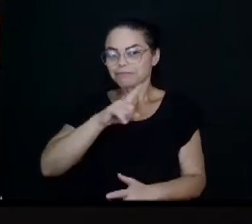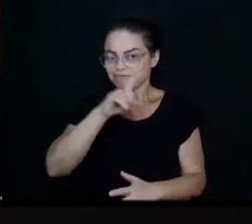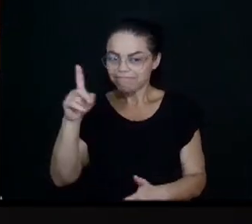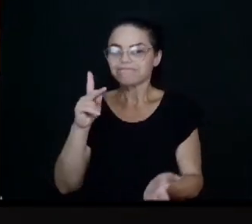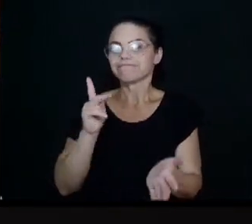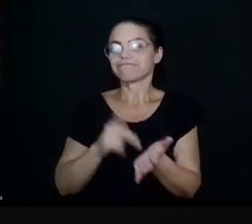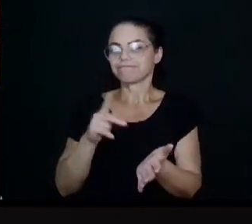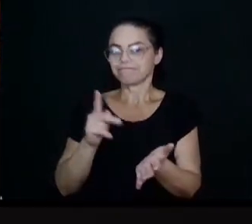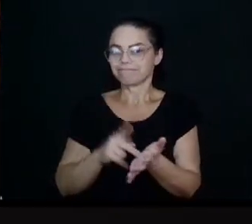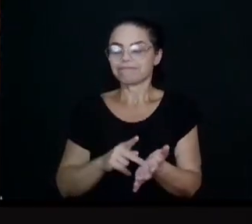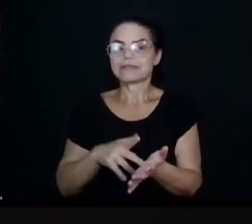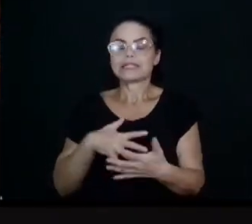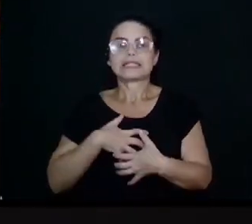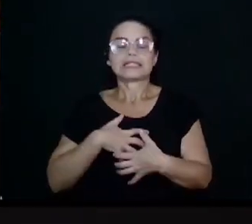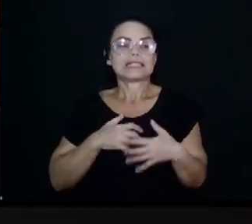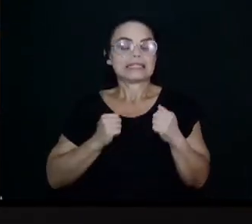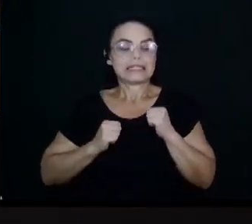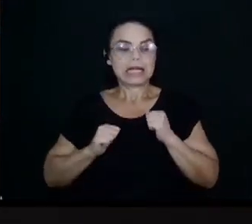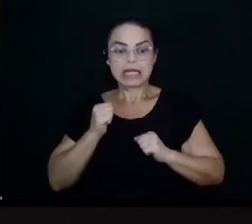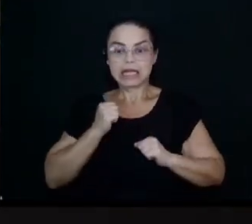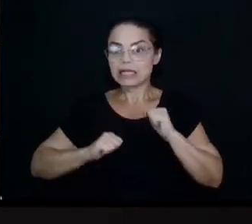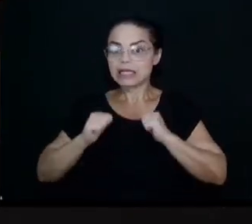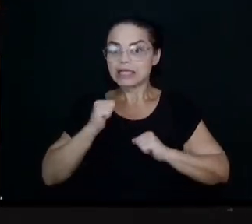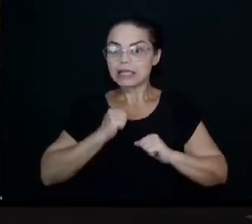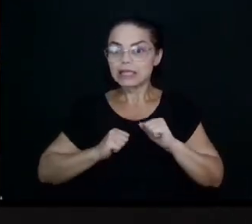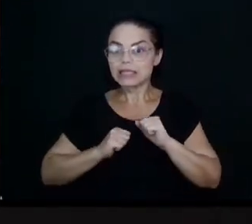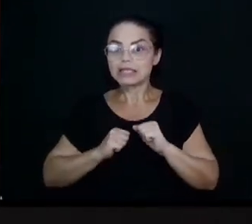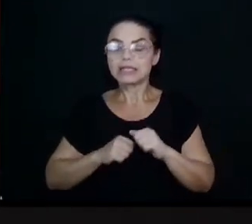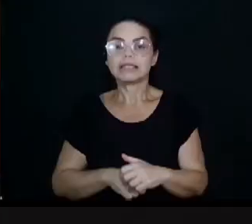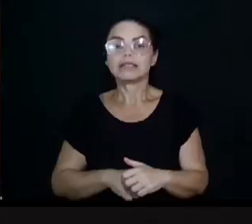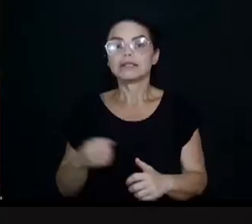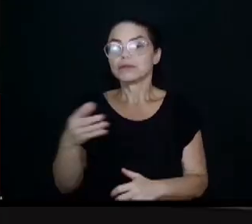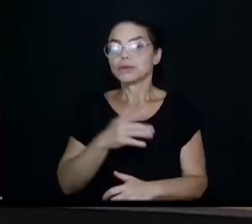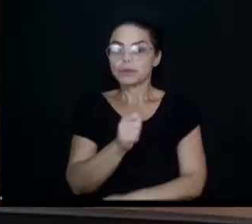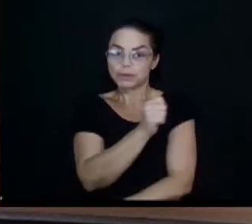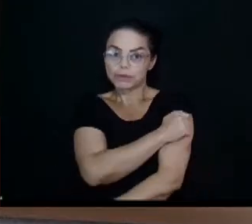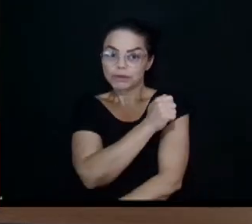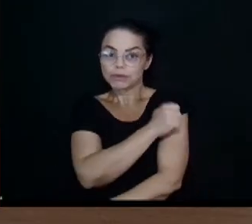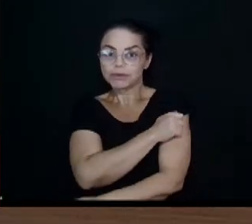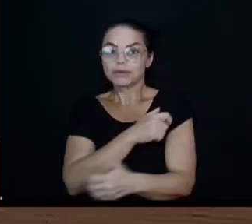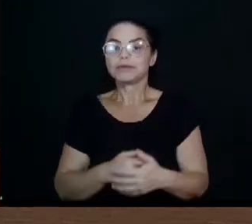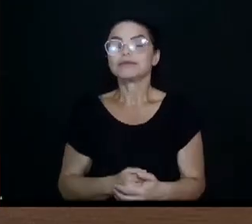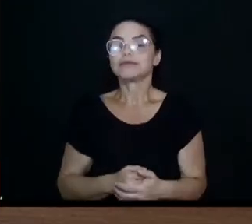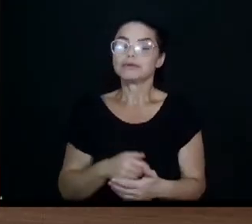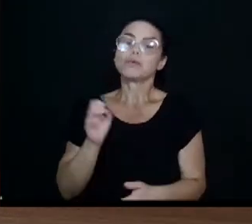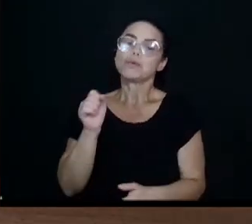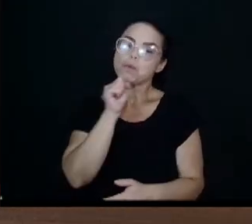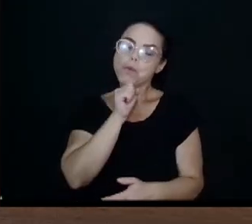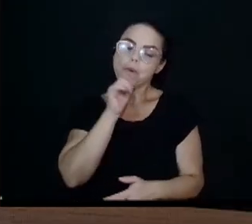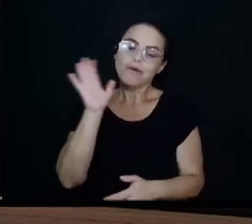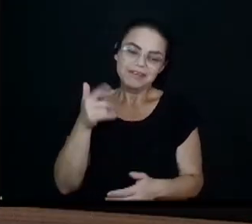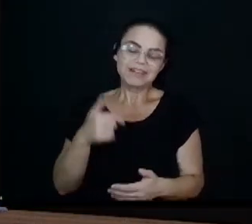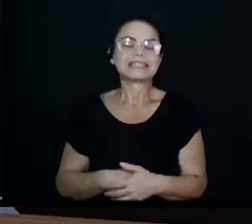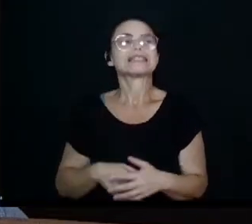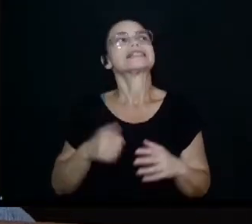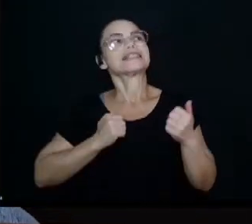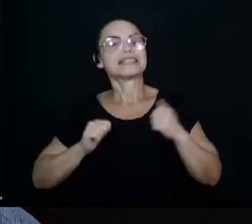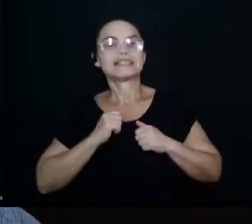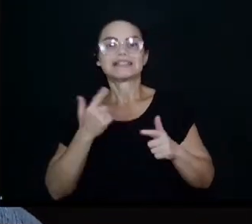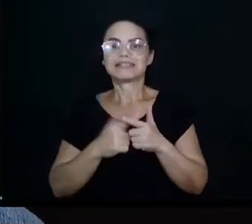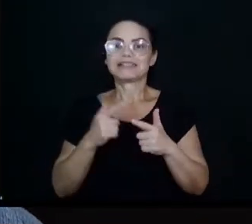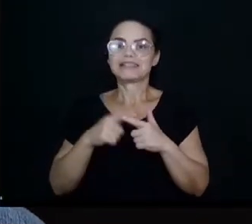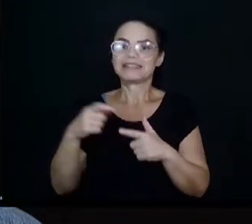muita ansiedade, principalmente para os novos alunos, né? Para o veterano ele já normalmente já causa ansiedade porque são novas